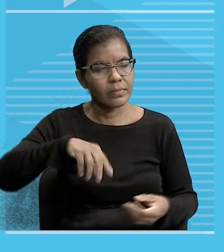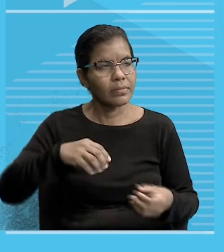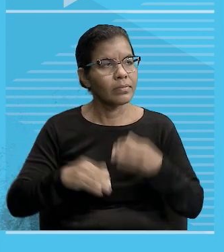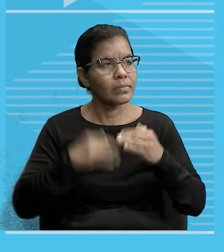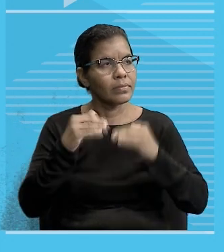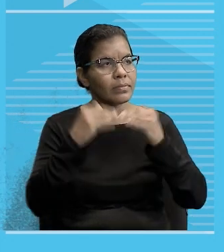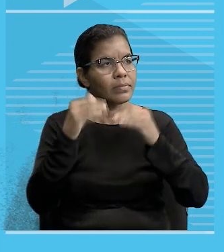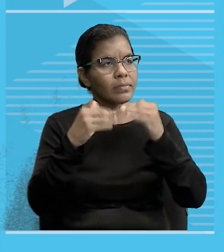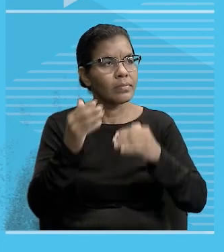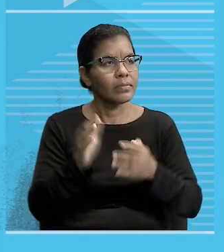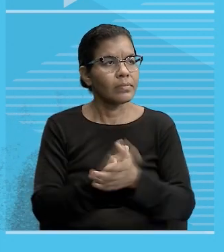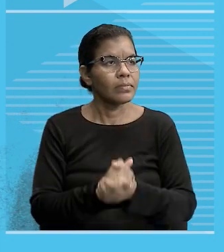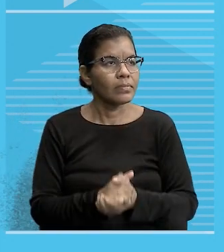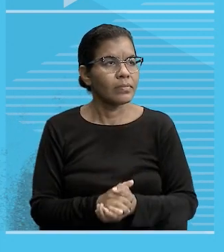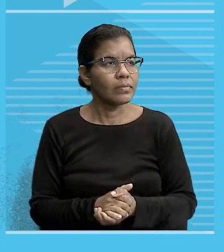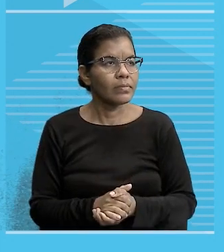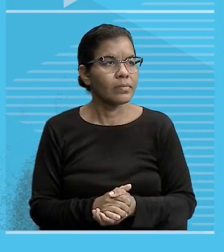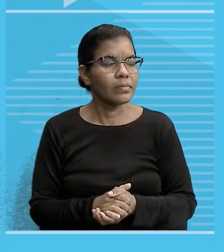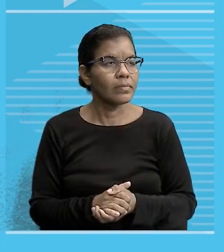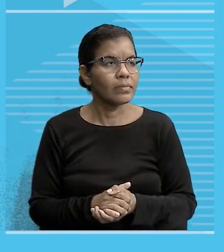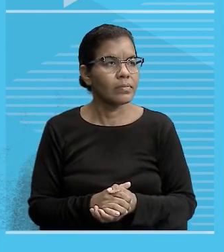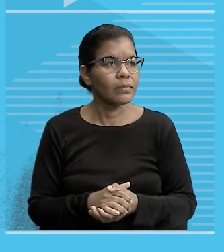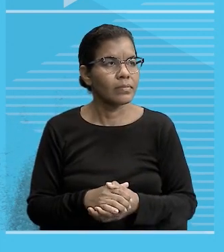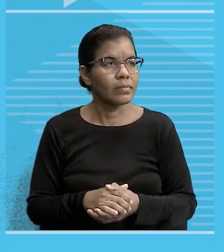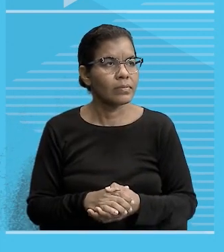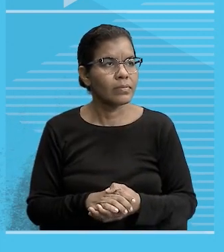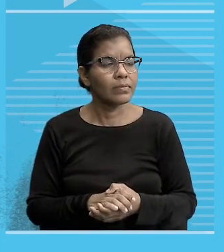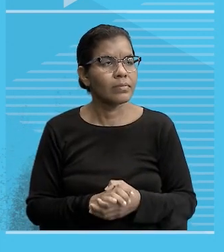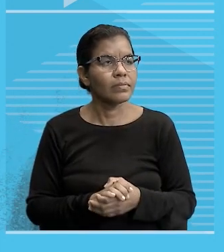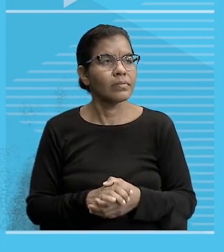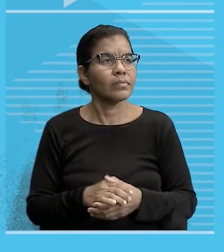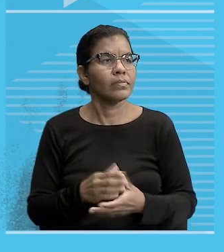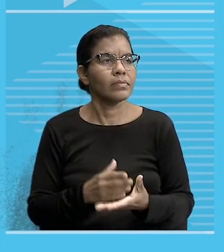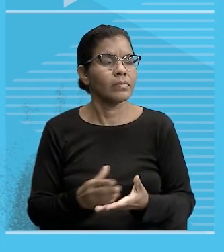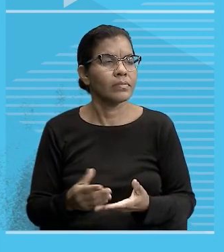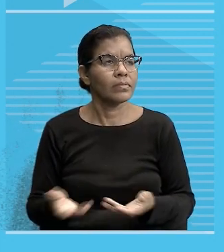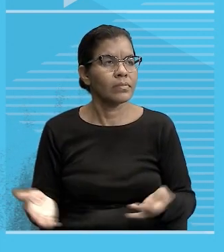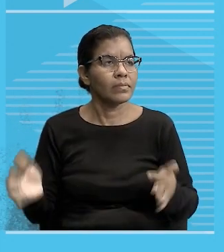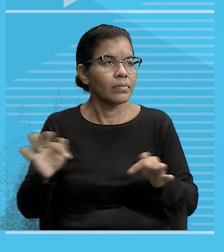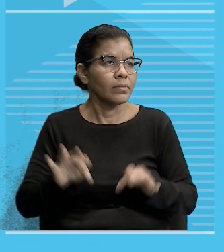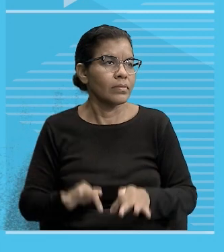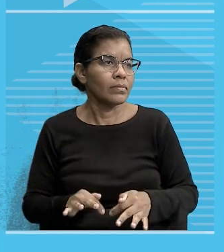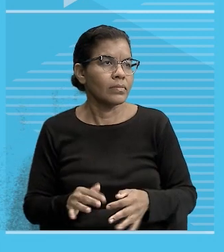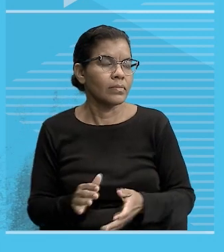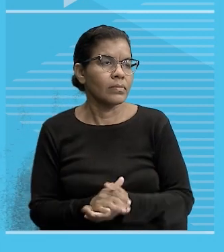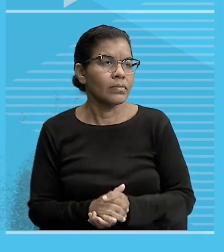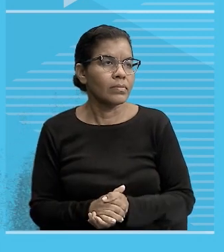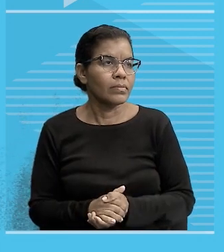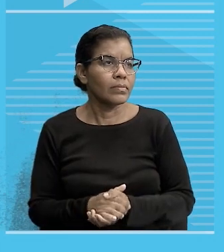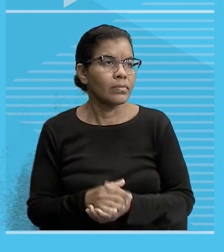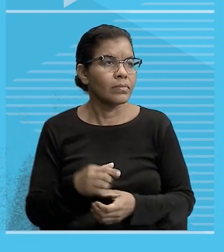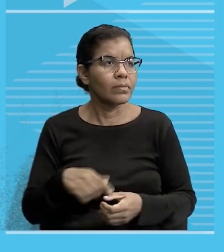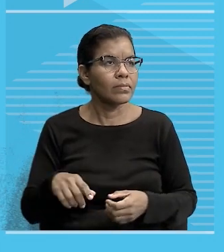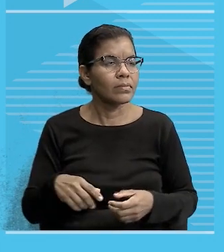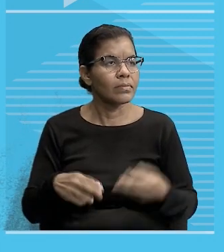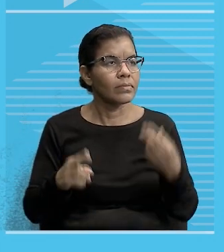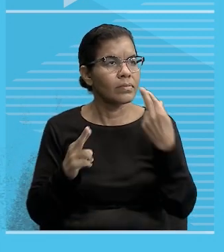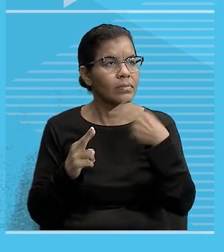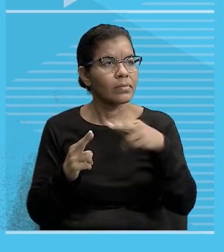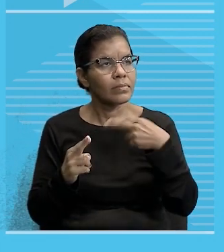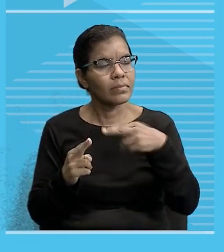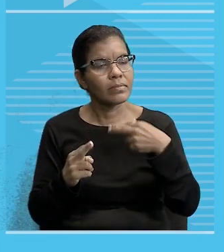Geral do processo missão objetivo início e fim e de